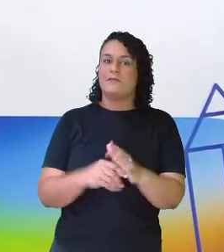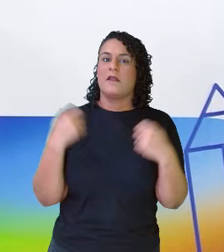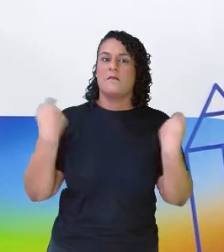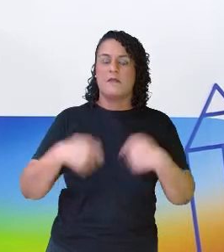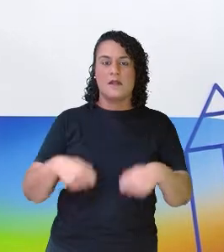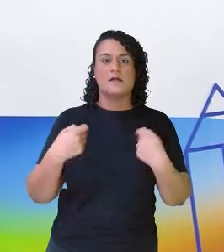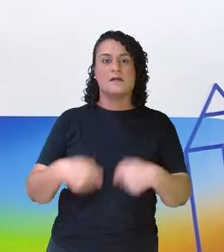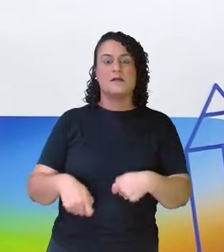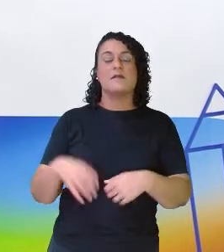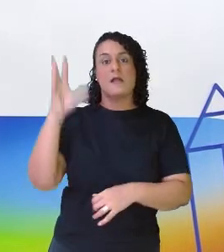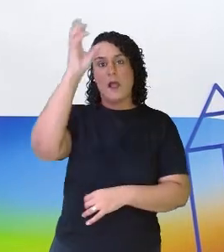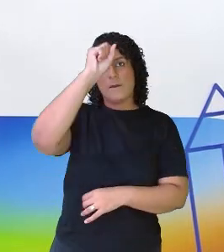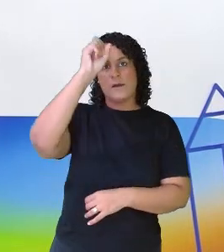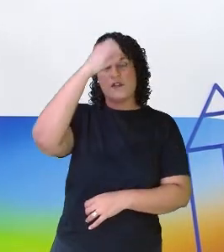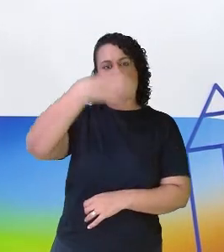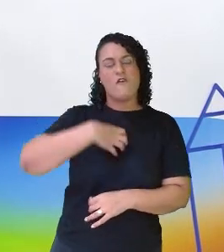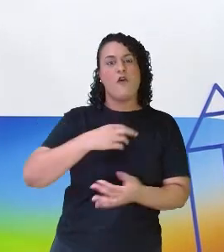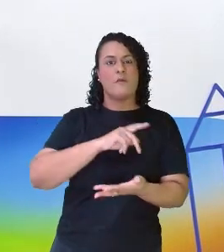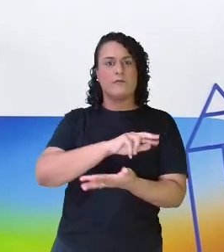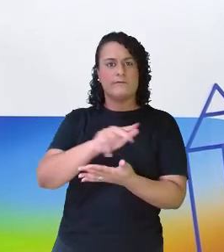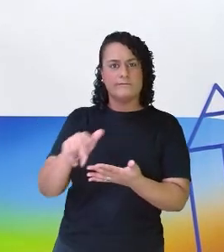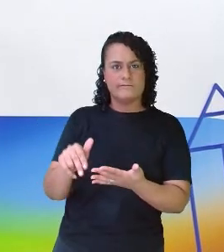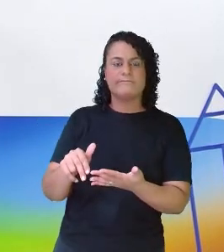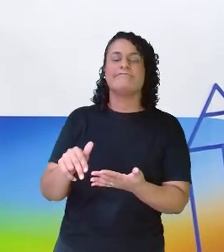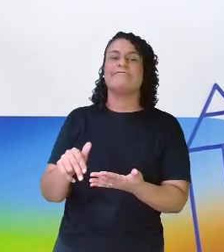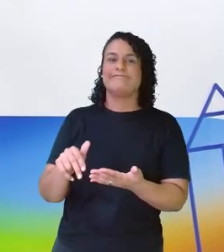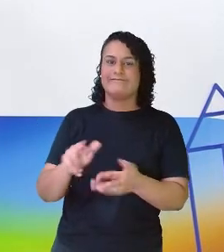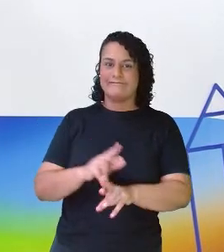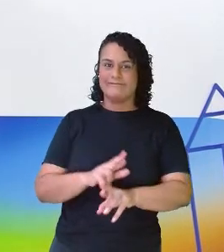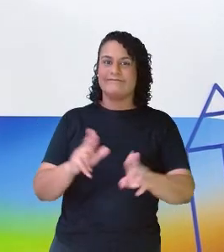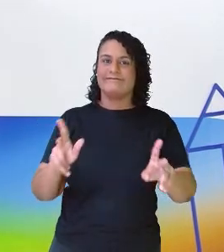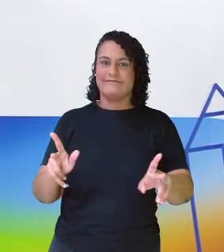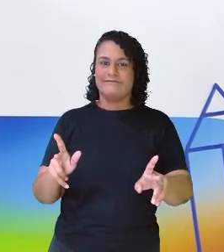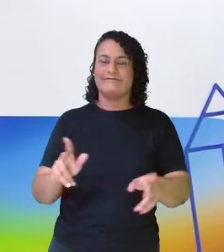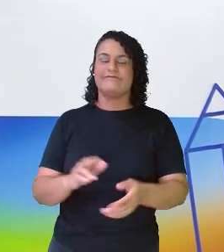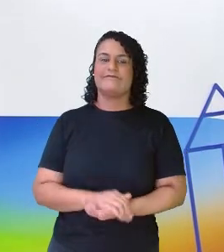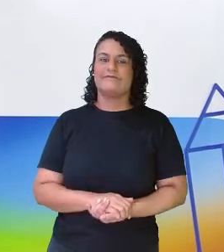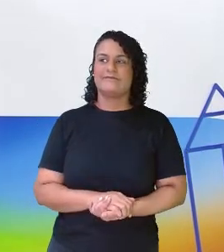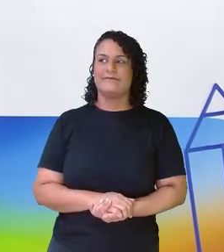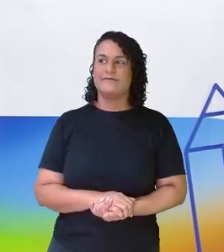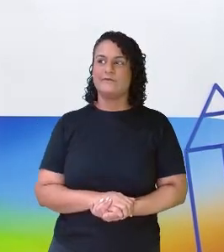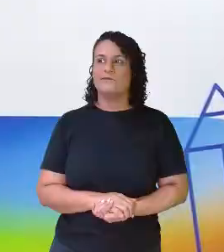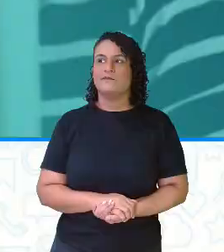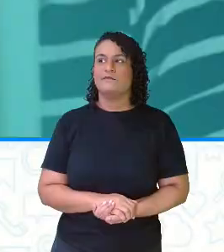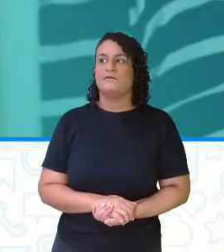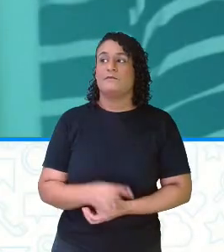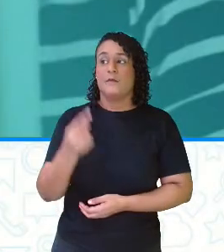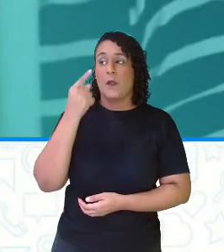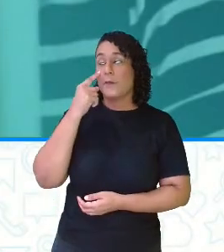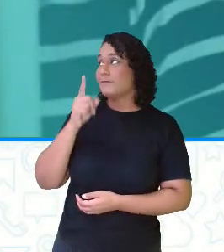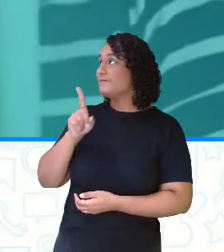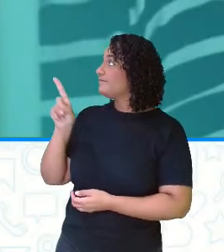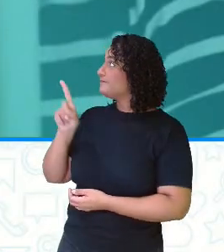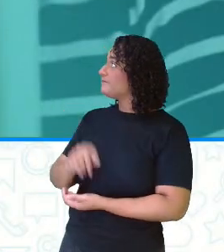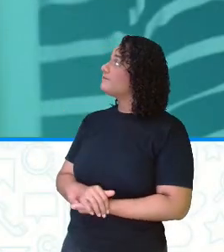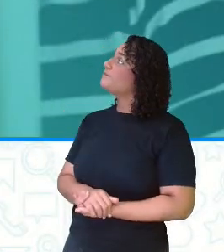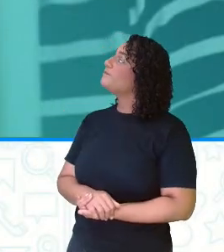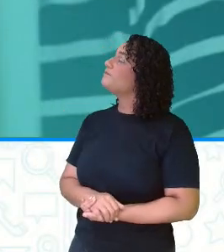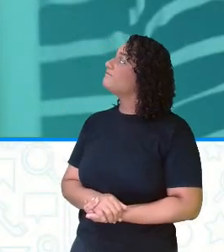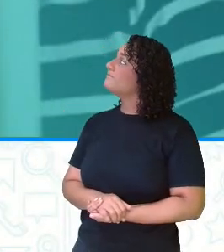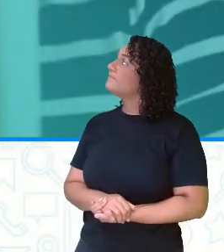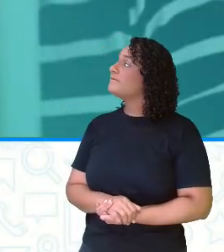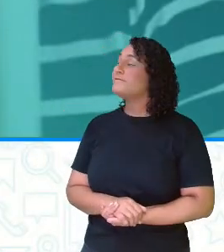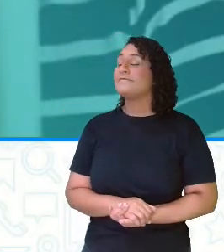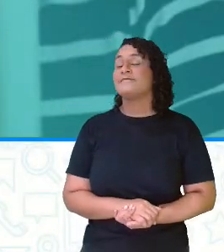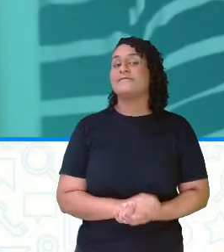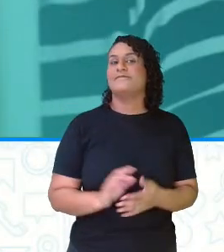gente vai ver o que significa verbete de várias formas diferentes, de várias linguagens diferentes. Olha só, já